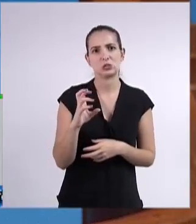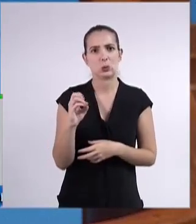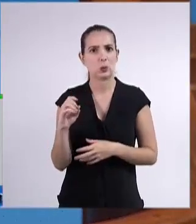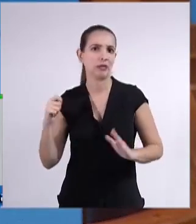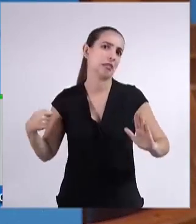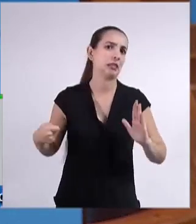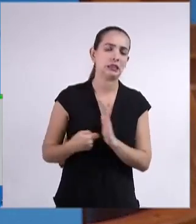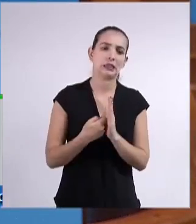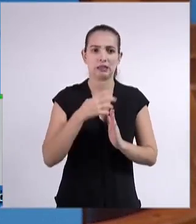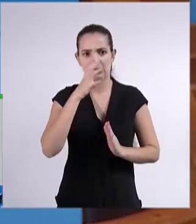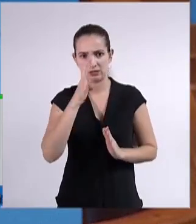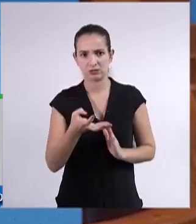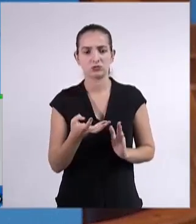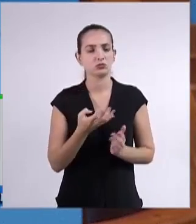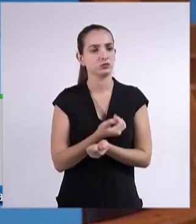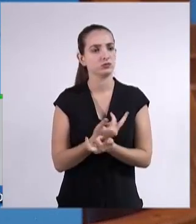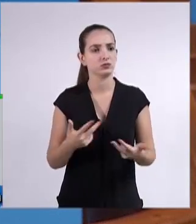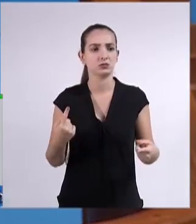que vive